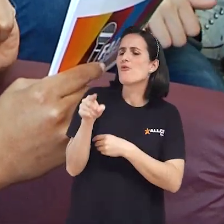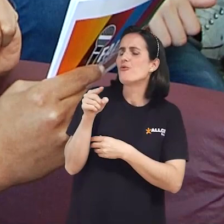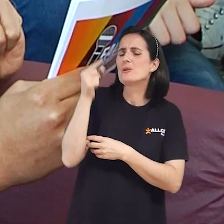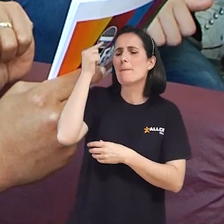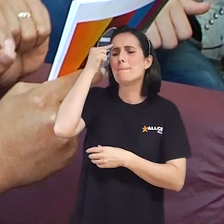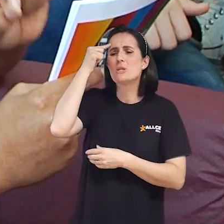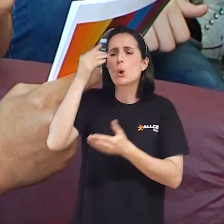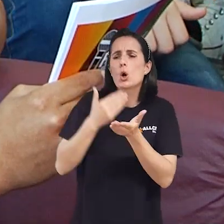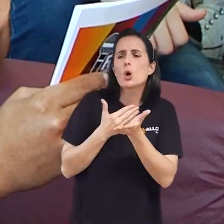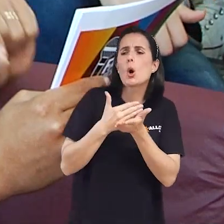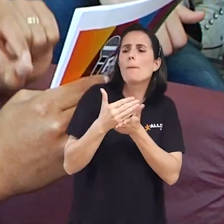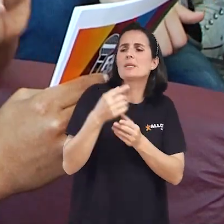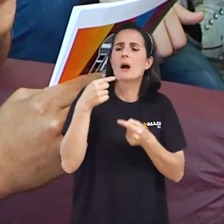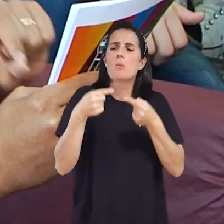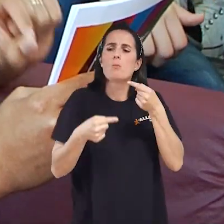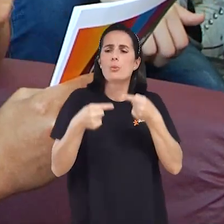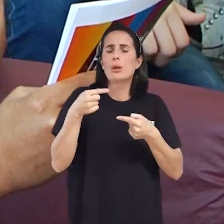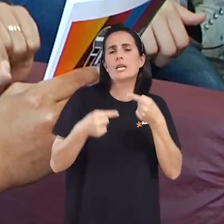eleição, recebeu